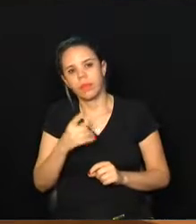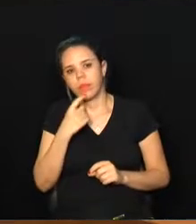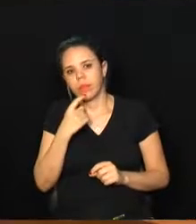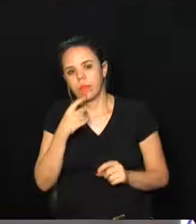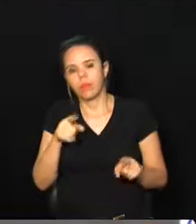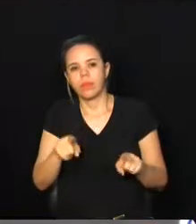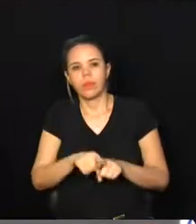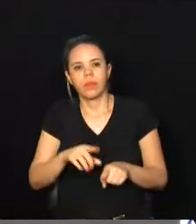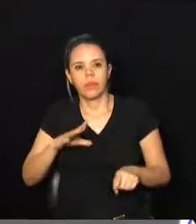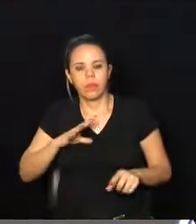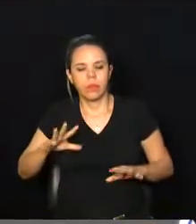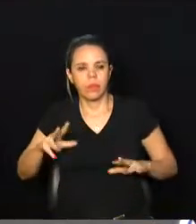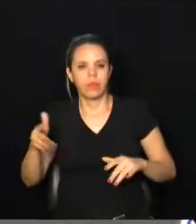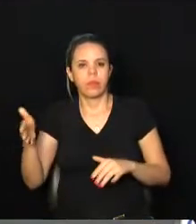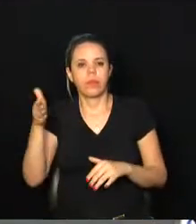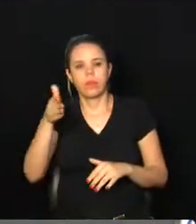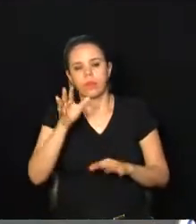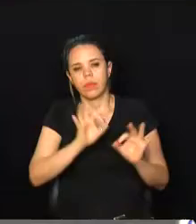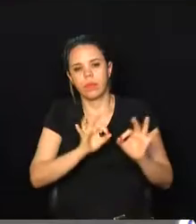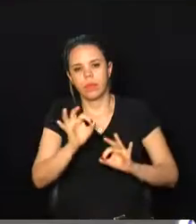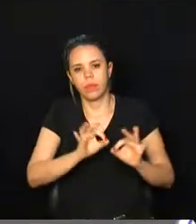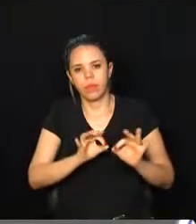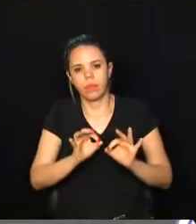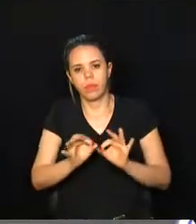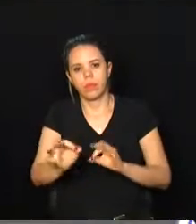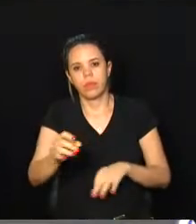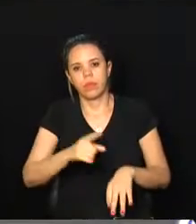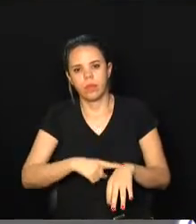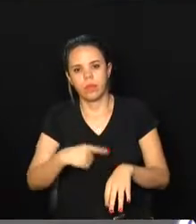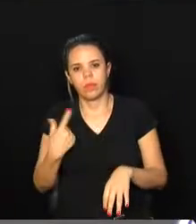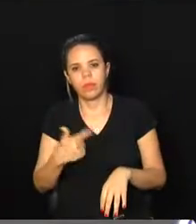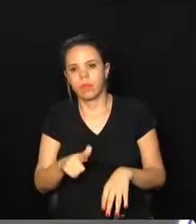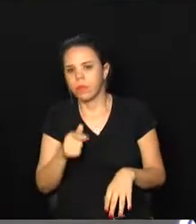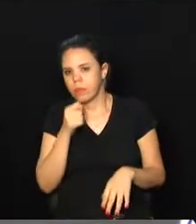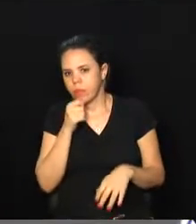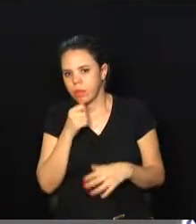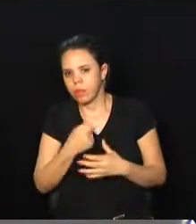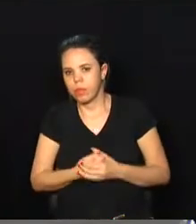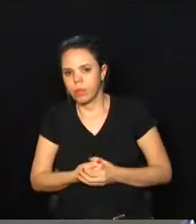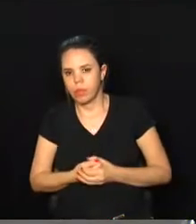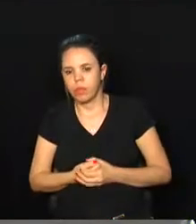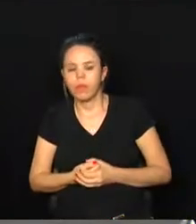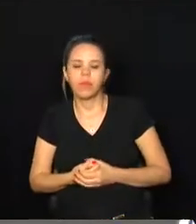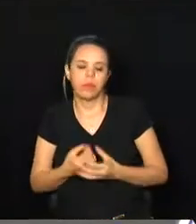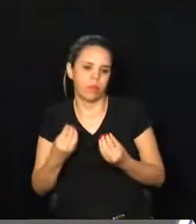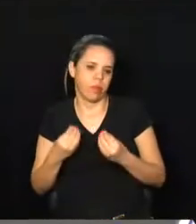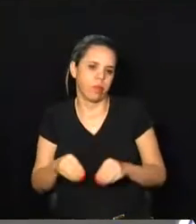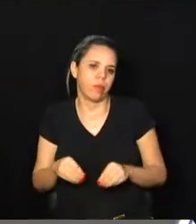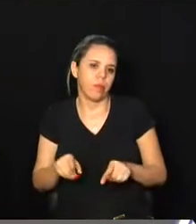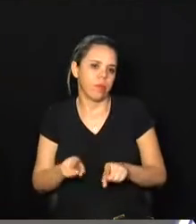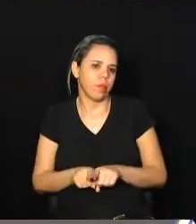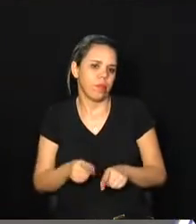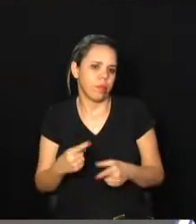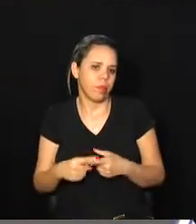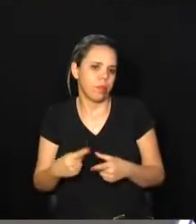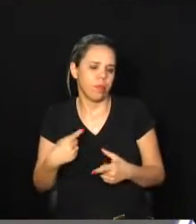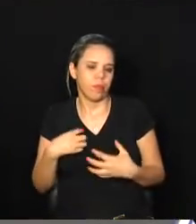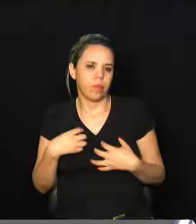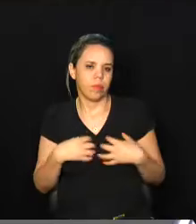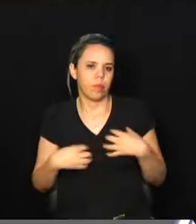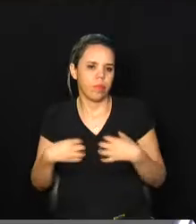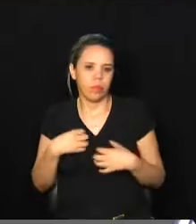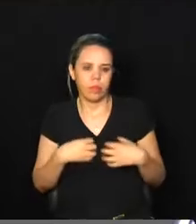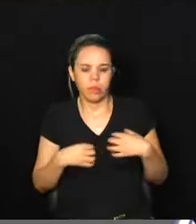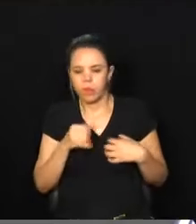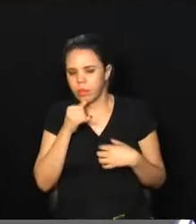as cidades têm um planejamento de longo prazo que a gente não tem, né? Isso também impacta, porque a gente fica ali aquele